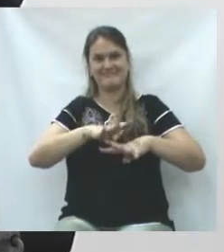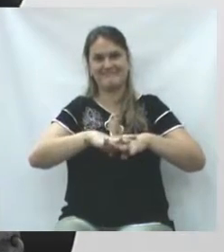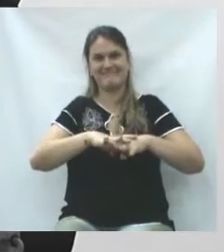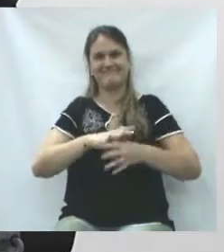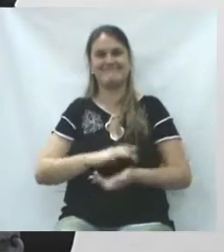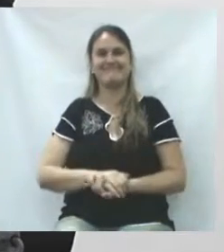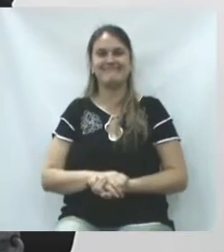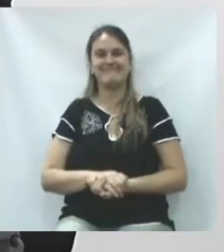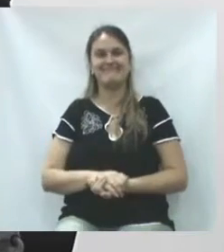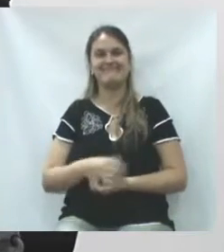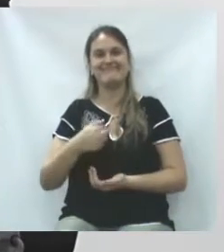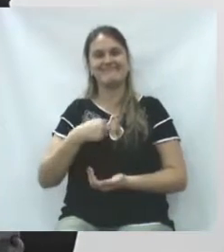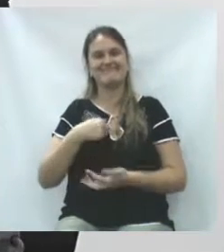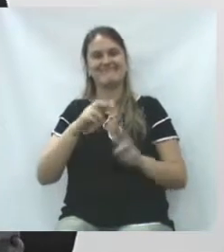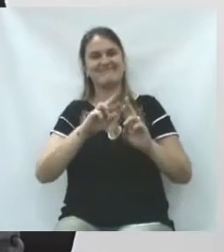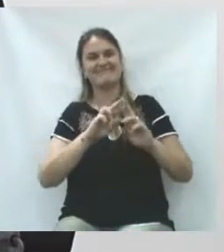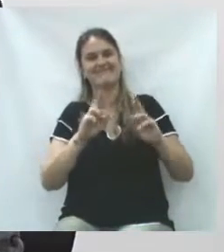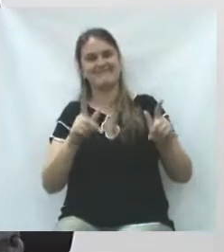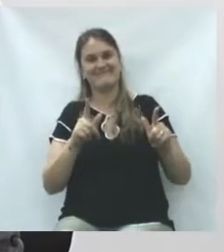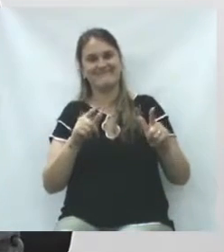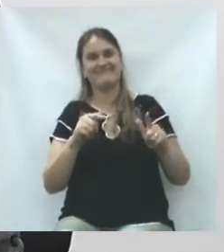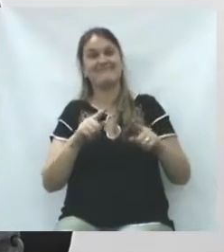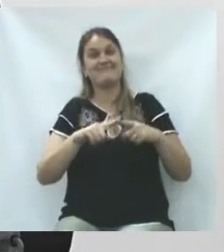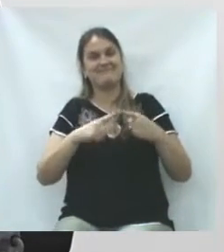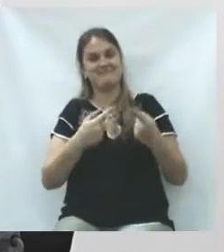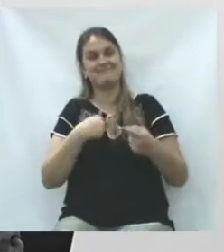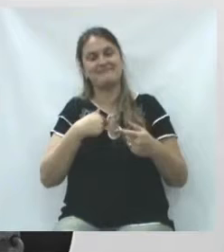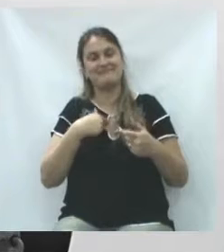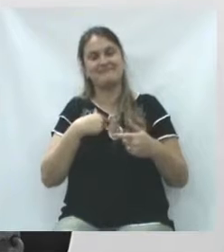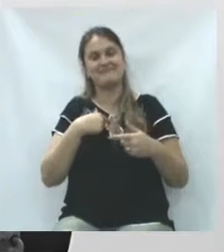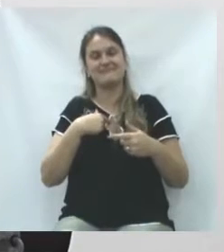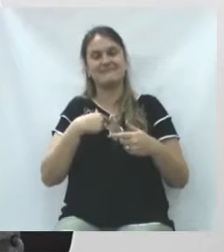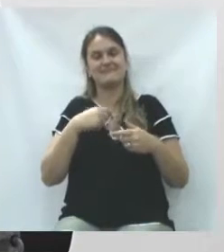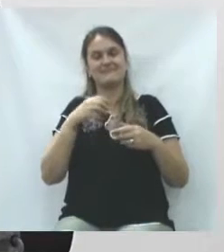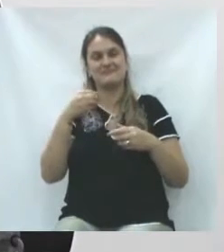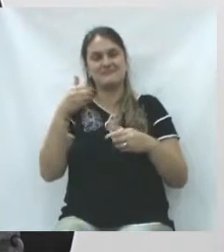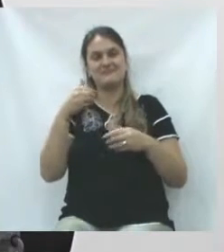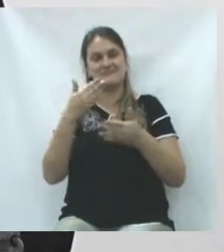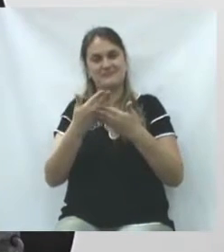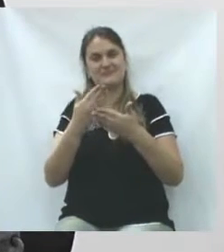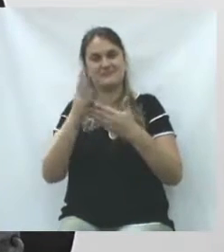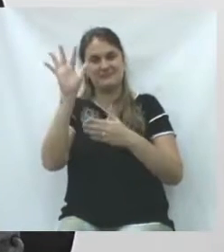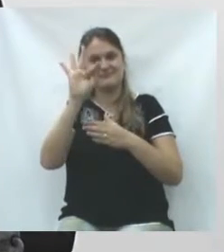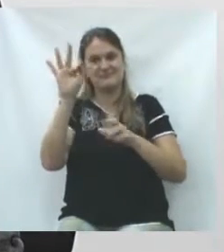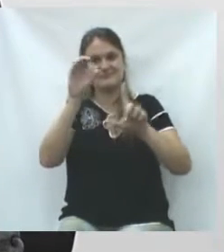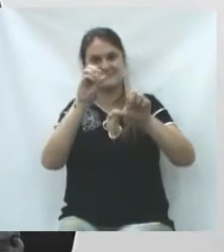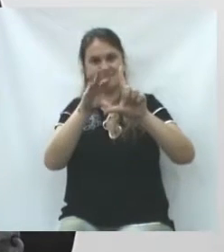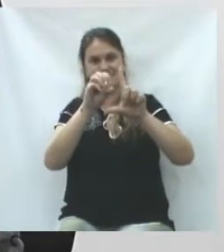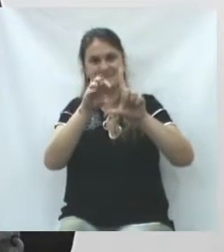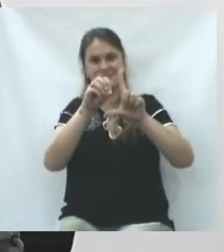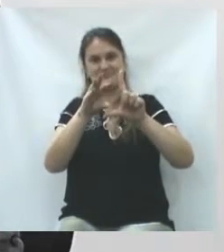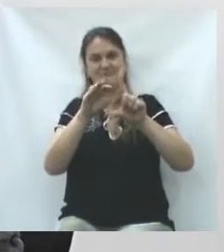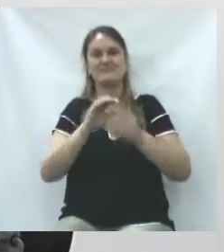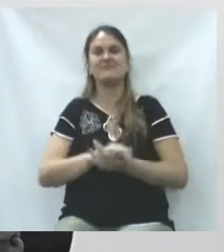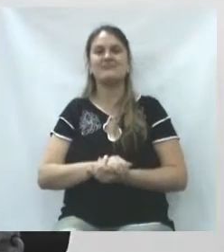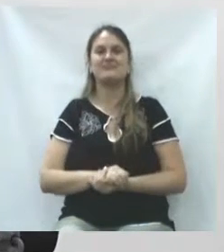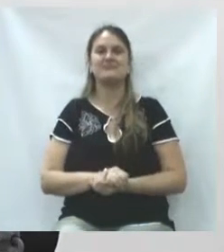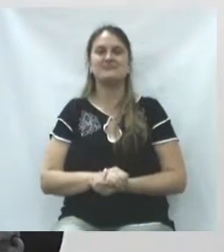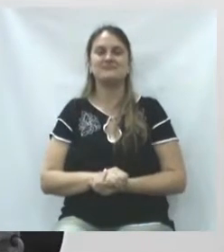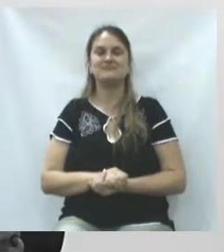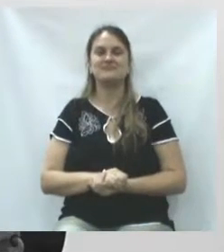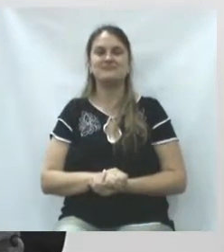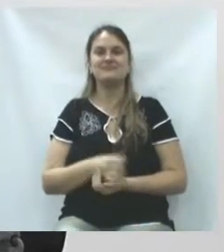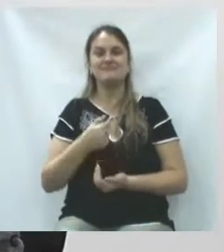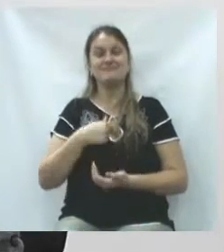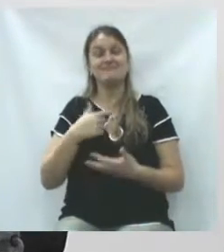contrariei ela, mas fui para a área de licenciatura plena. E quis o destino que meus